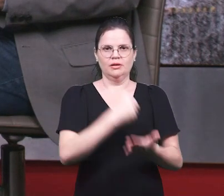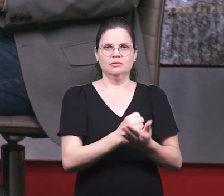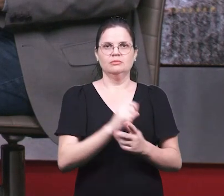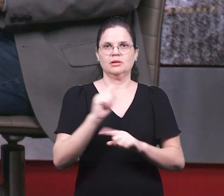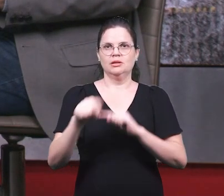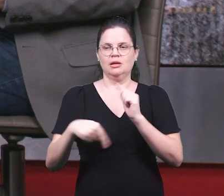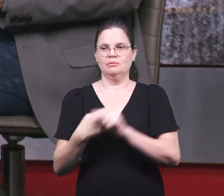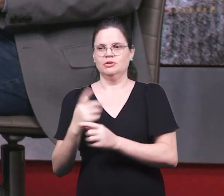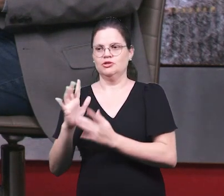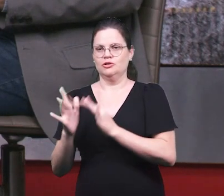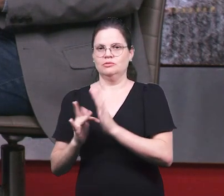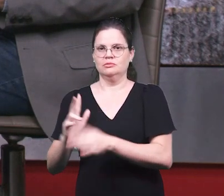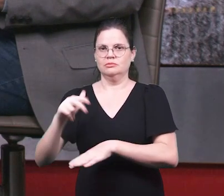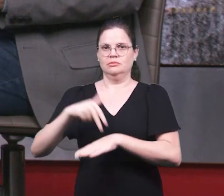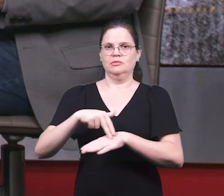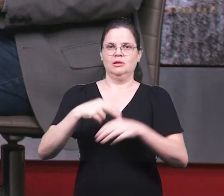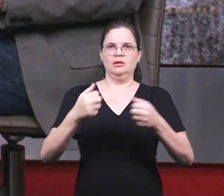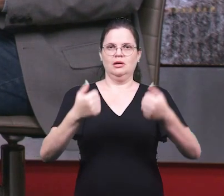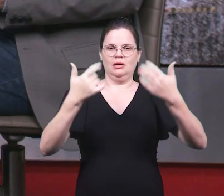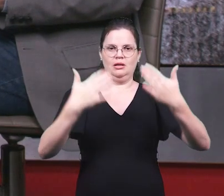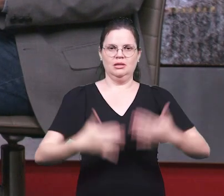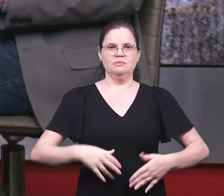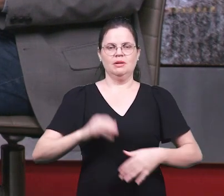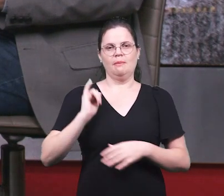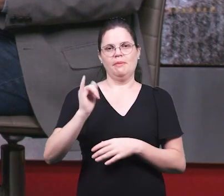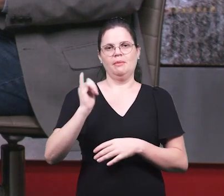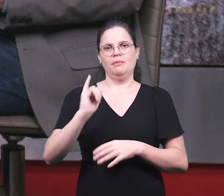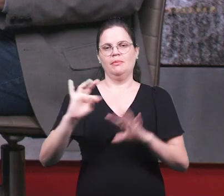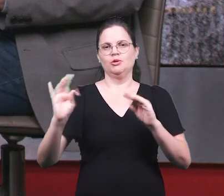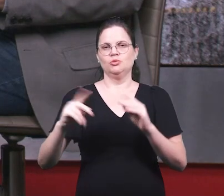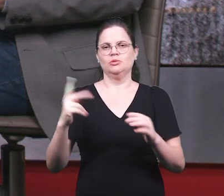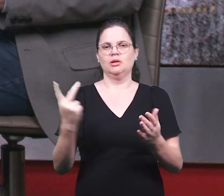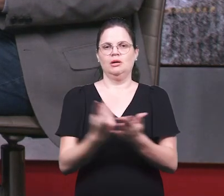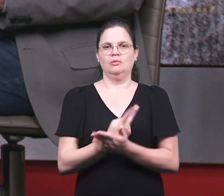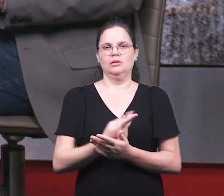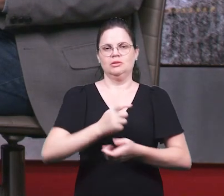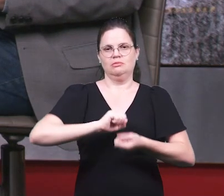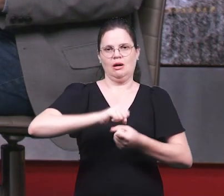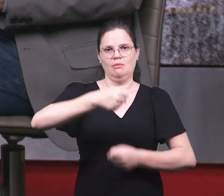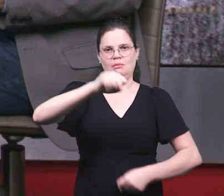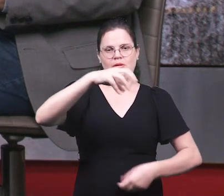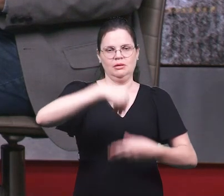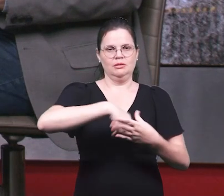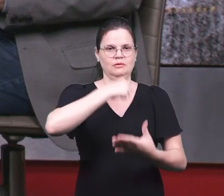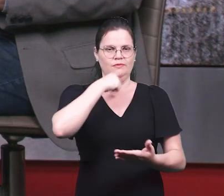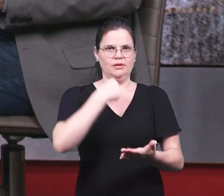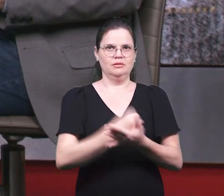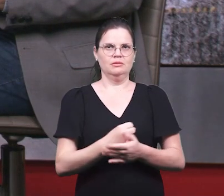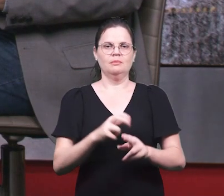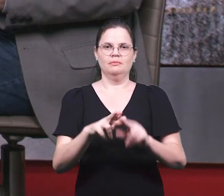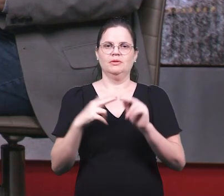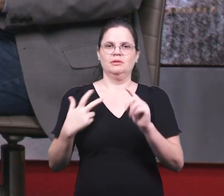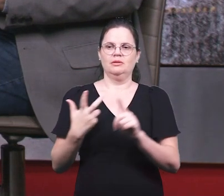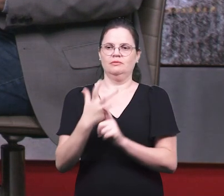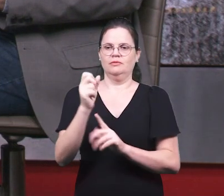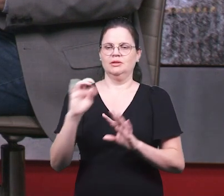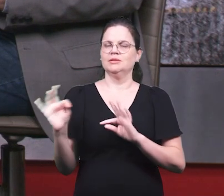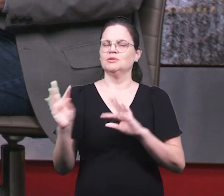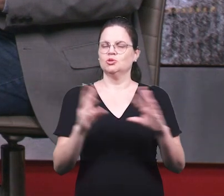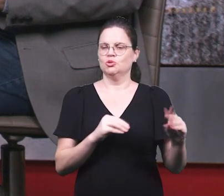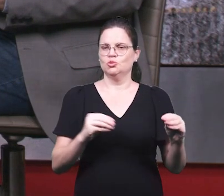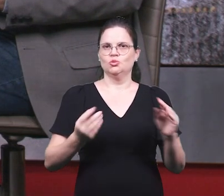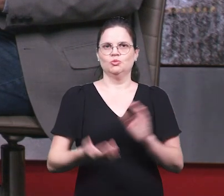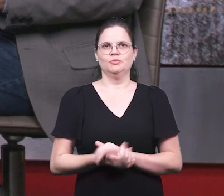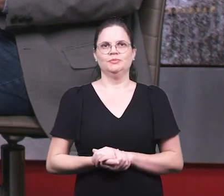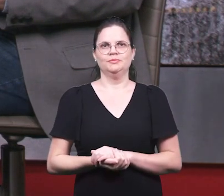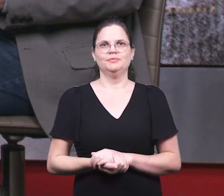Jesus vem, ele faz remissão a essas coisas todas que estão escritas, e é por isso que ele vence as batalhas dele aqui, como